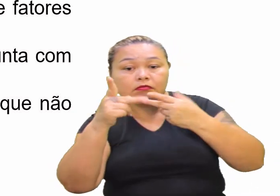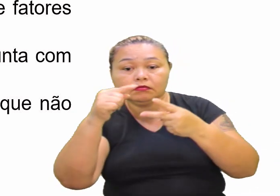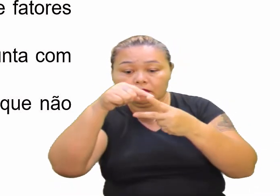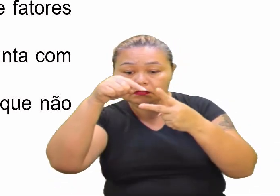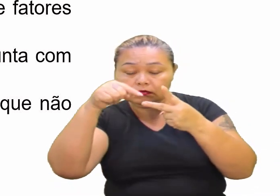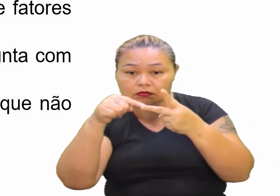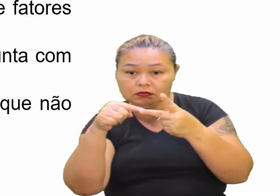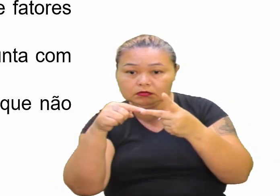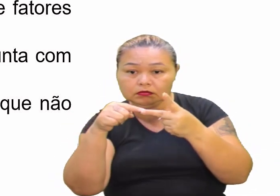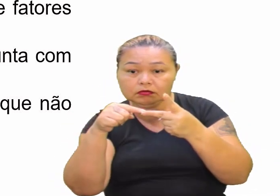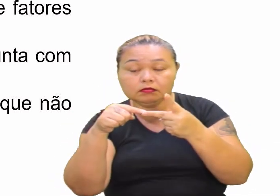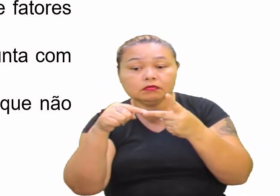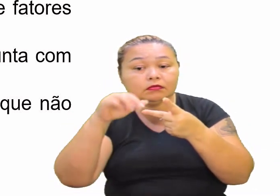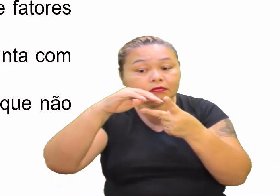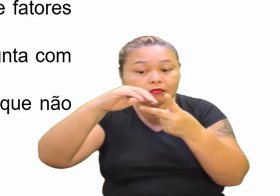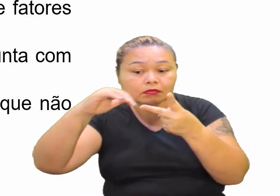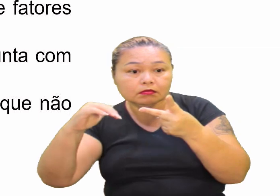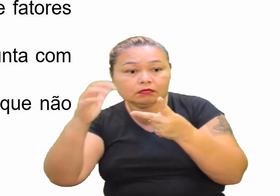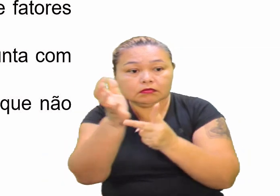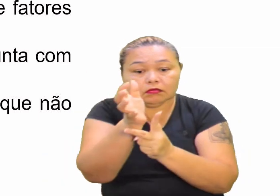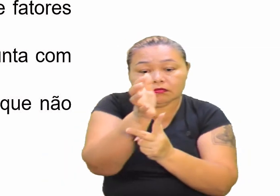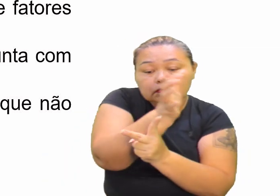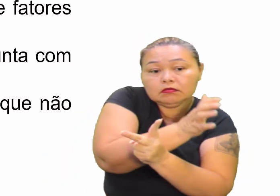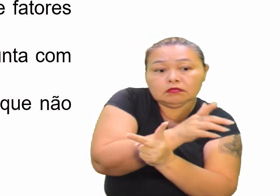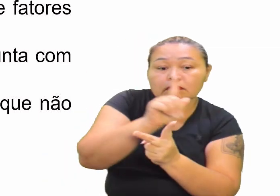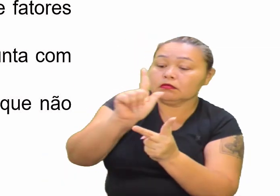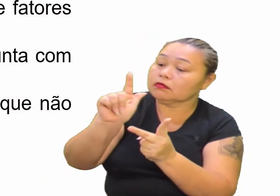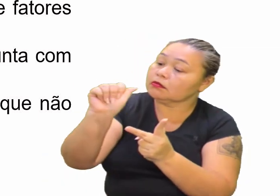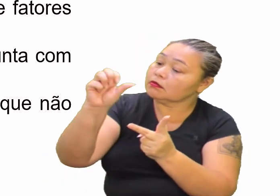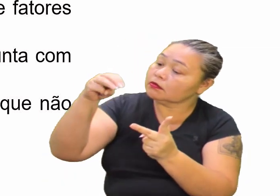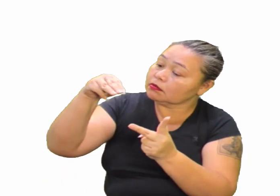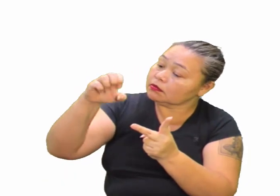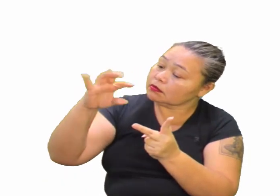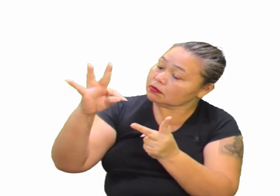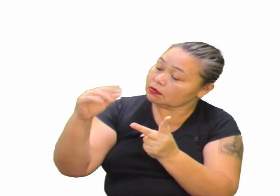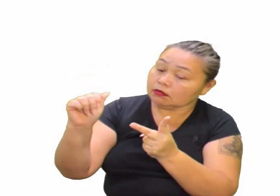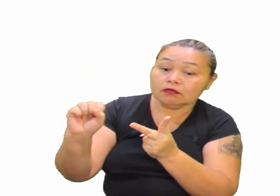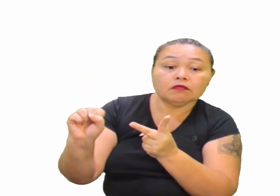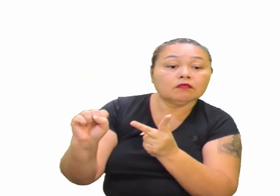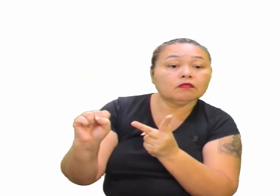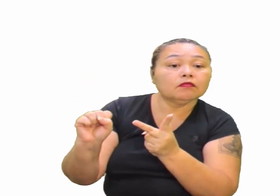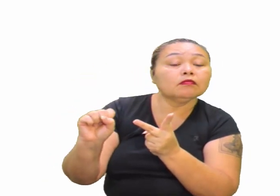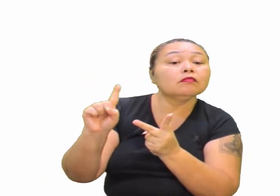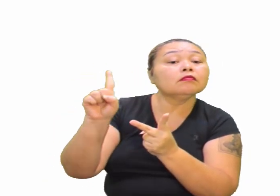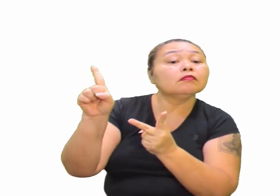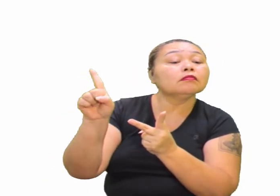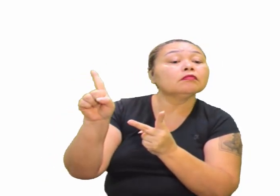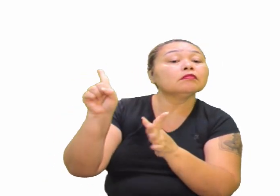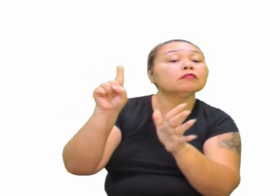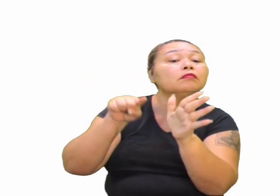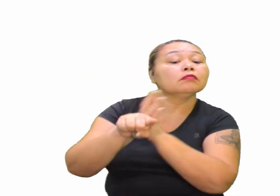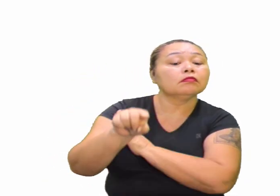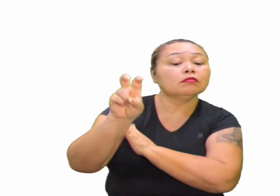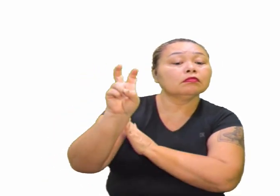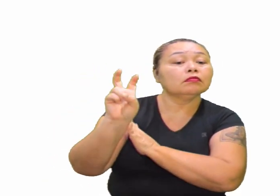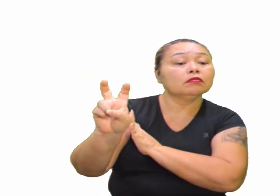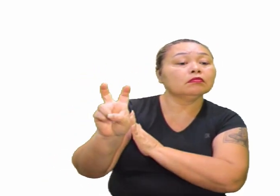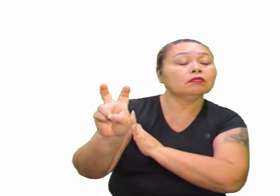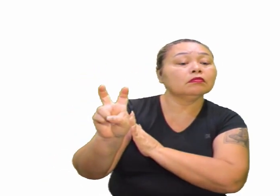par de fatores que se separam formando gametas. E questão de